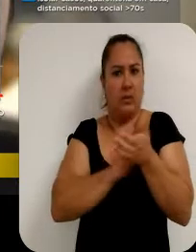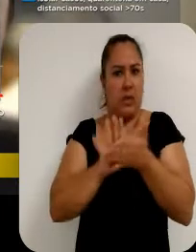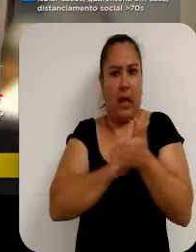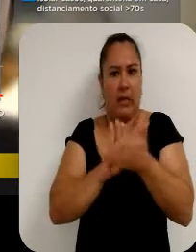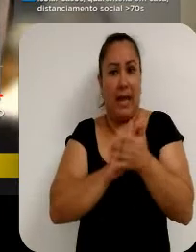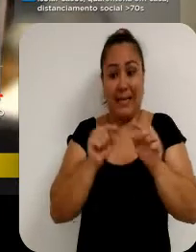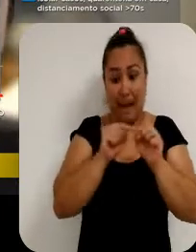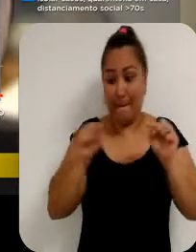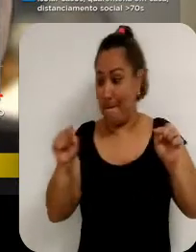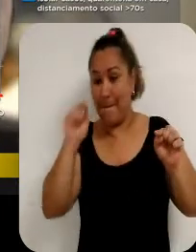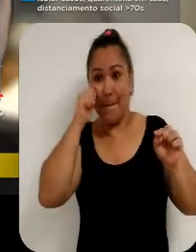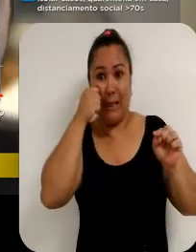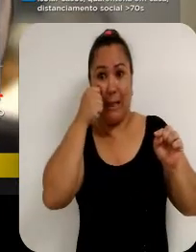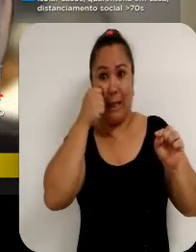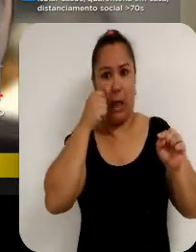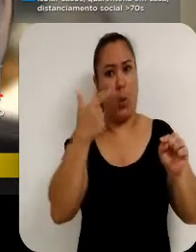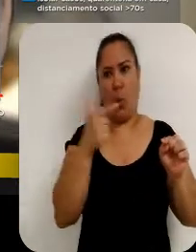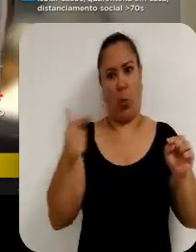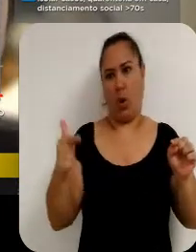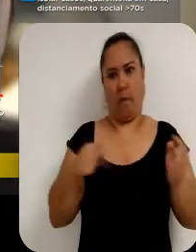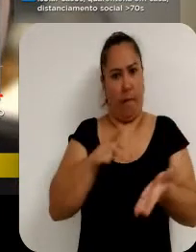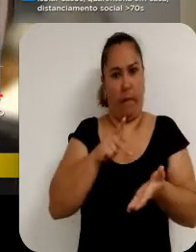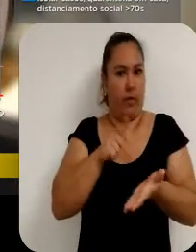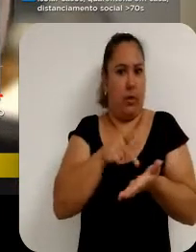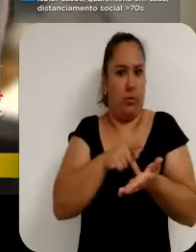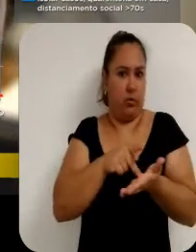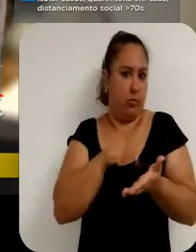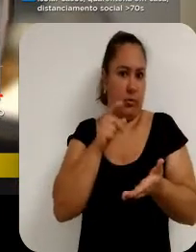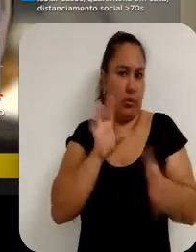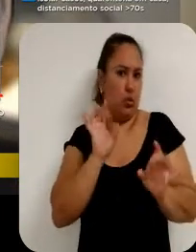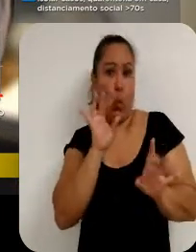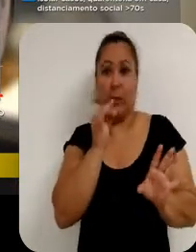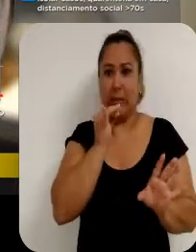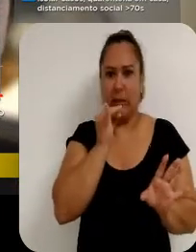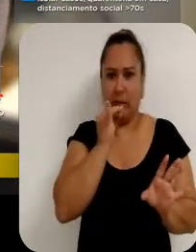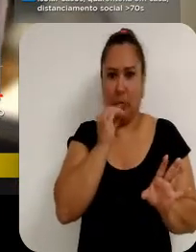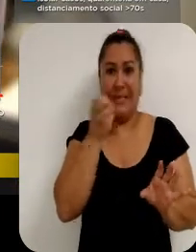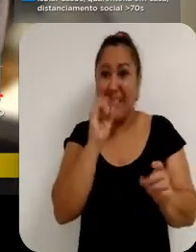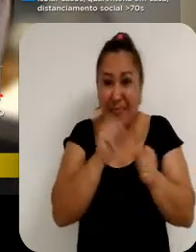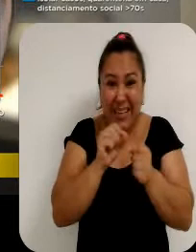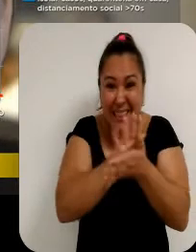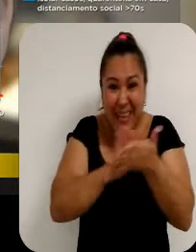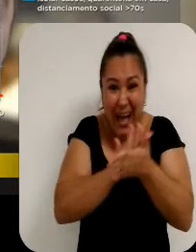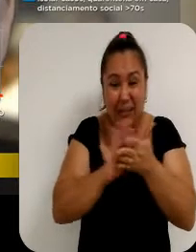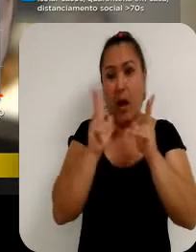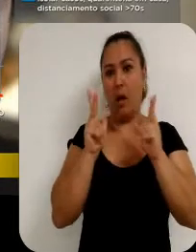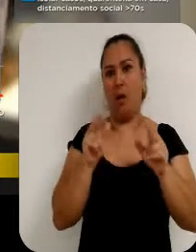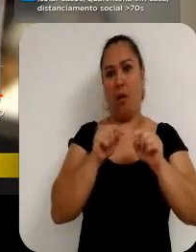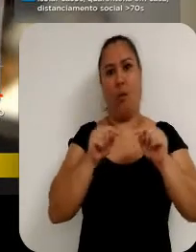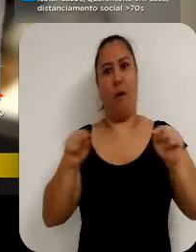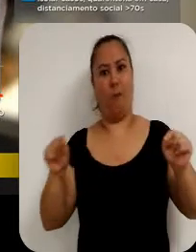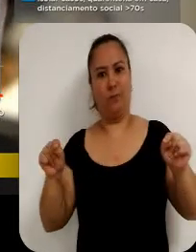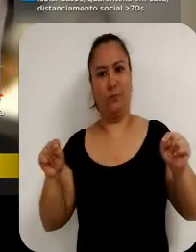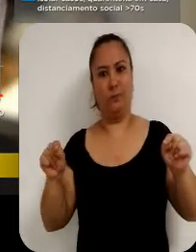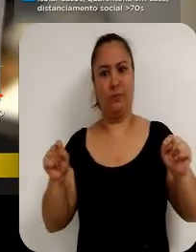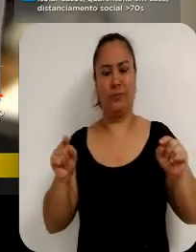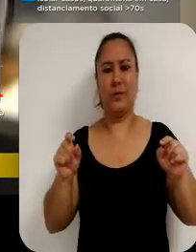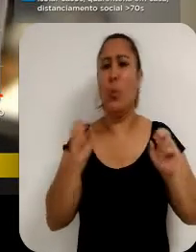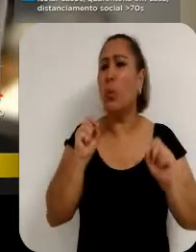isso. Mas se não fizessem nada, era isso que se esperava. E o que acontece nesse cenário onde não se faz nada?